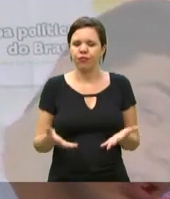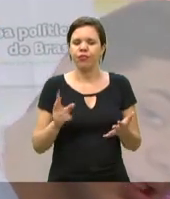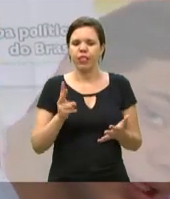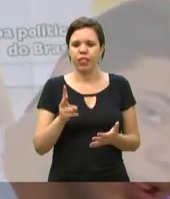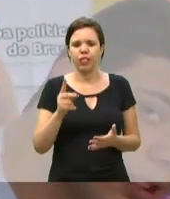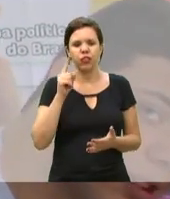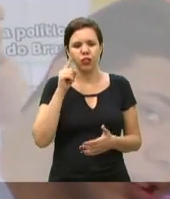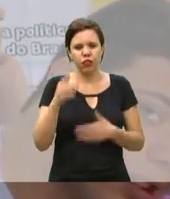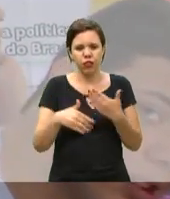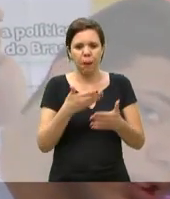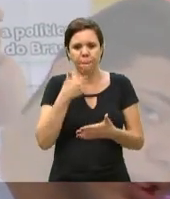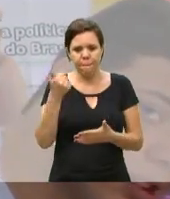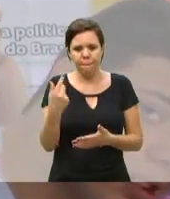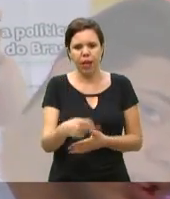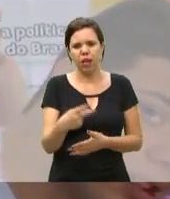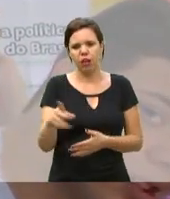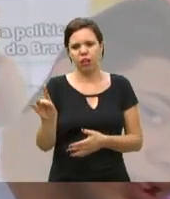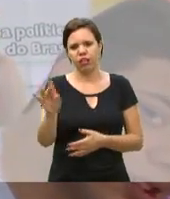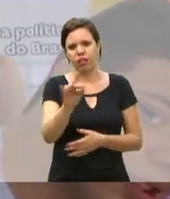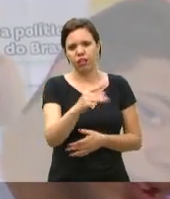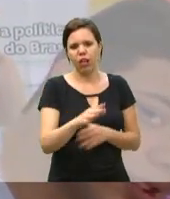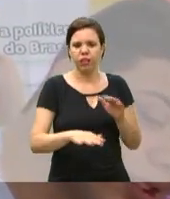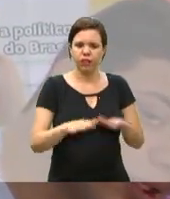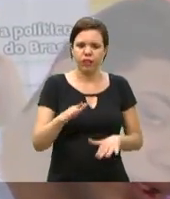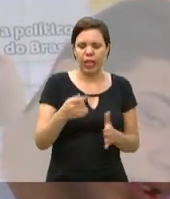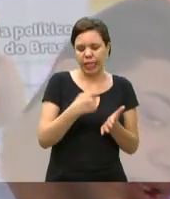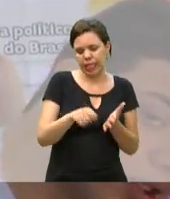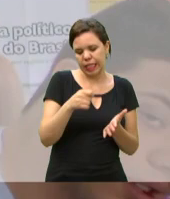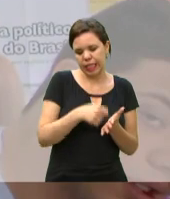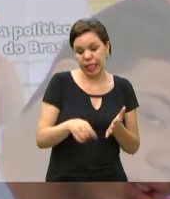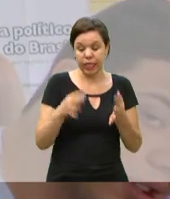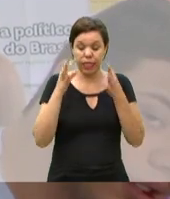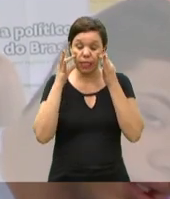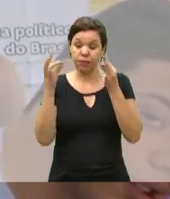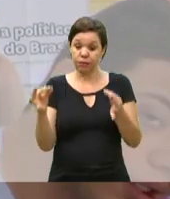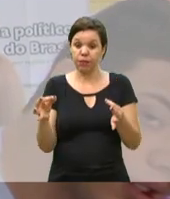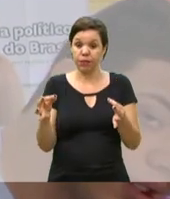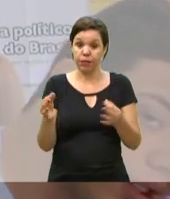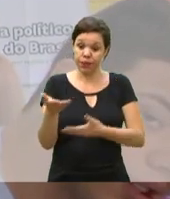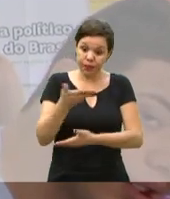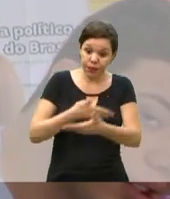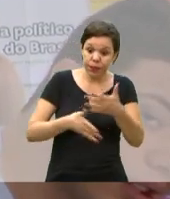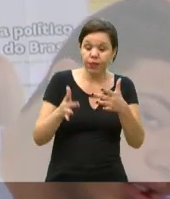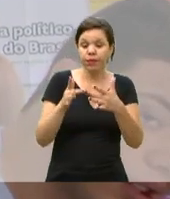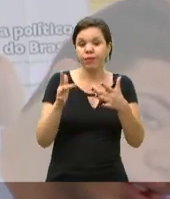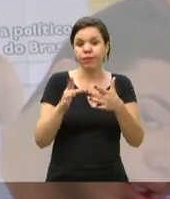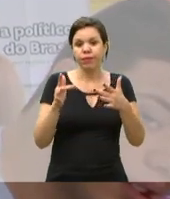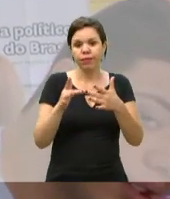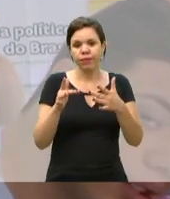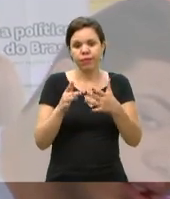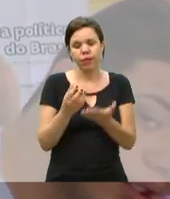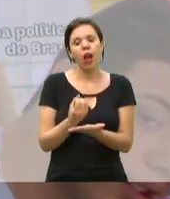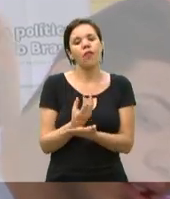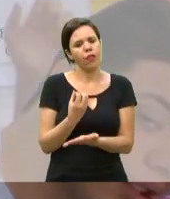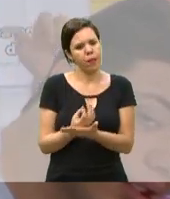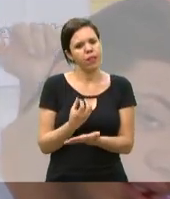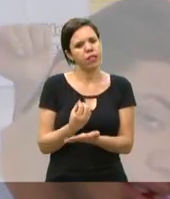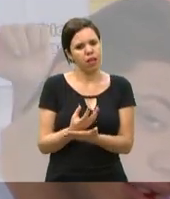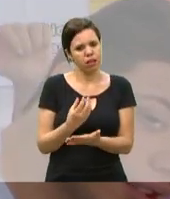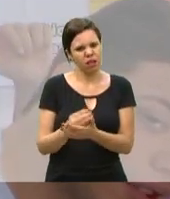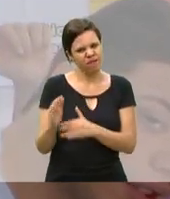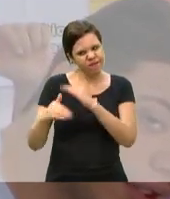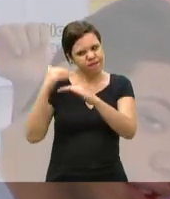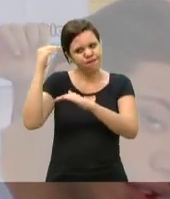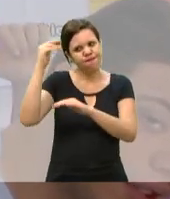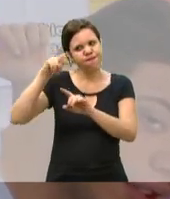diariamente a gente vê a melhora deles, né? Ou às vezes na escrita, na atenção, na interação, que a alfabetização vai muito além,